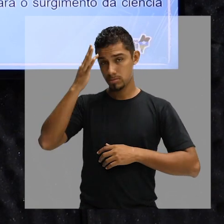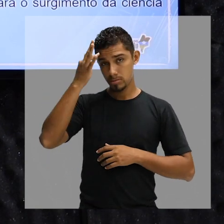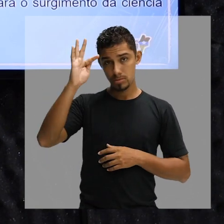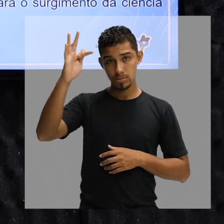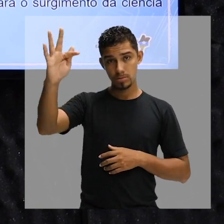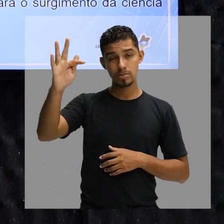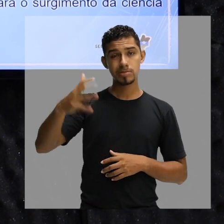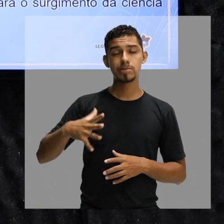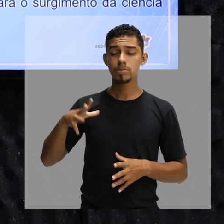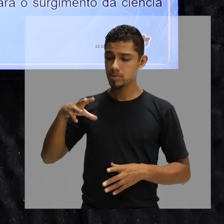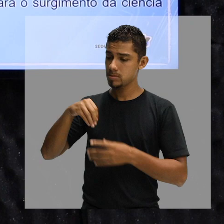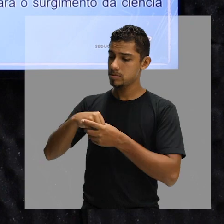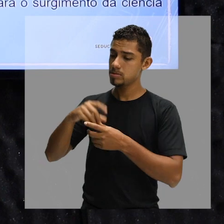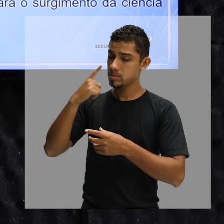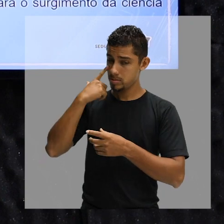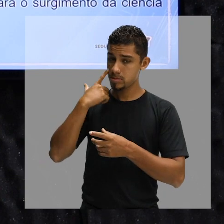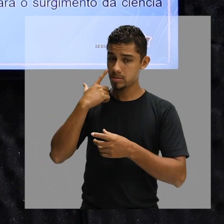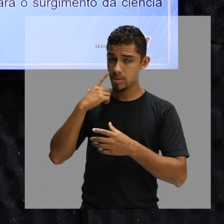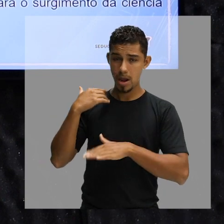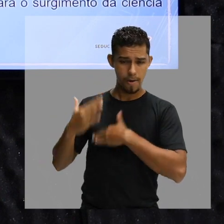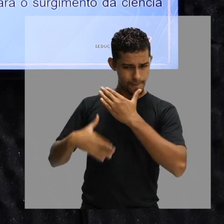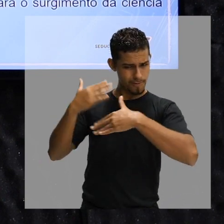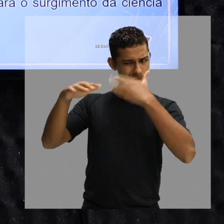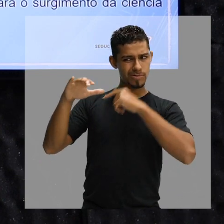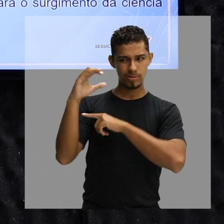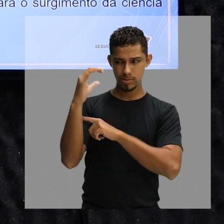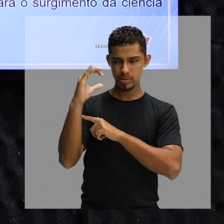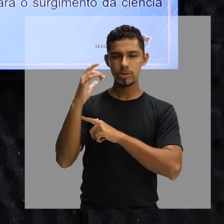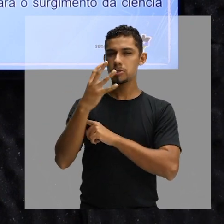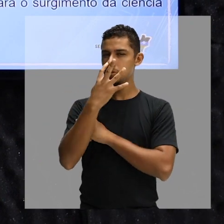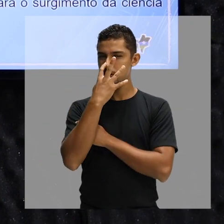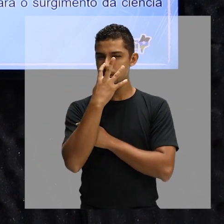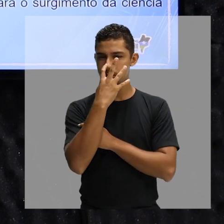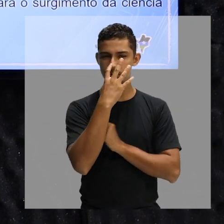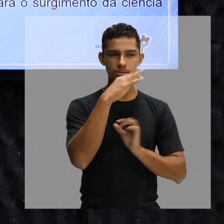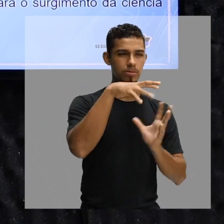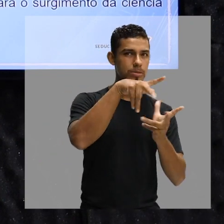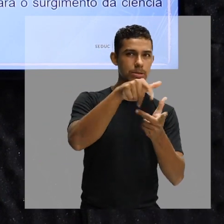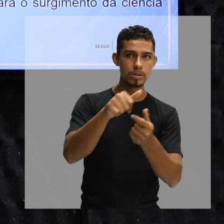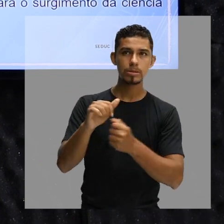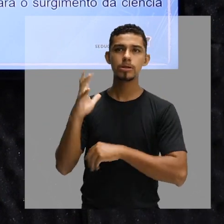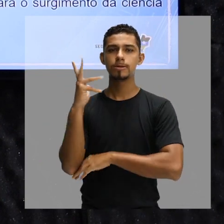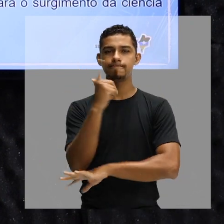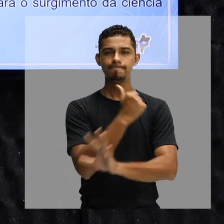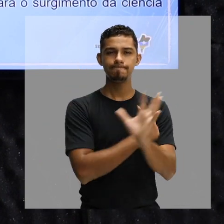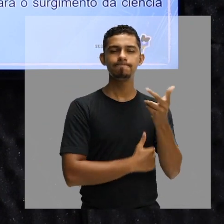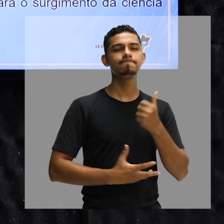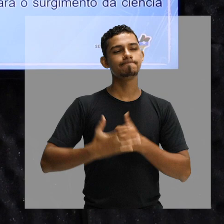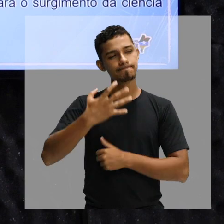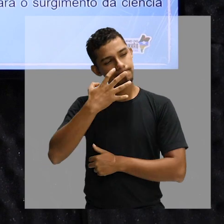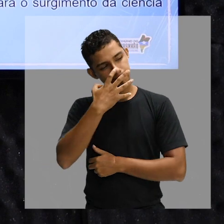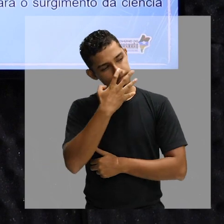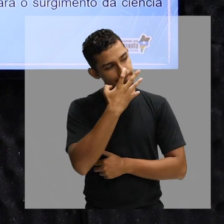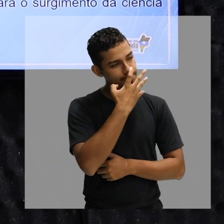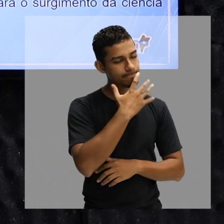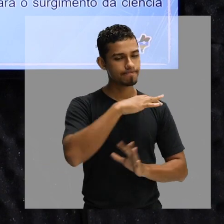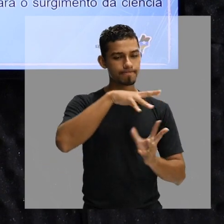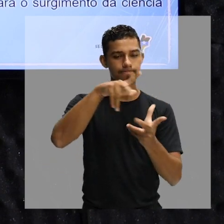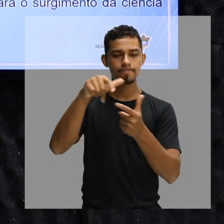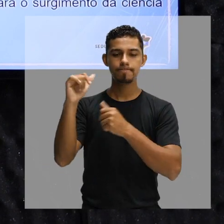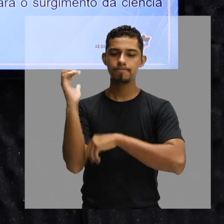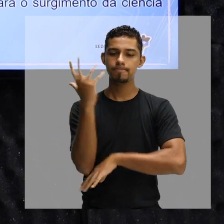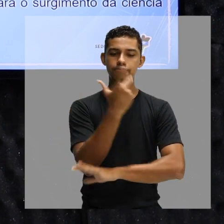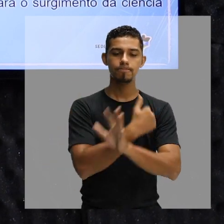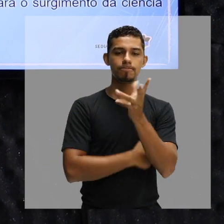que tratam justamente da evolução dessa ciência, a partir da observação da natureza. Mais uma vez, vem a observação da natureza.